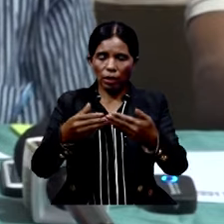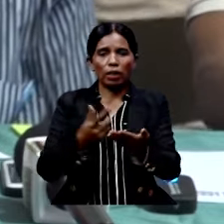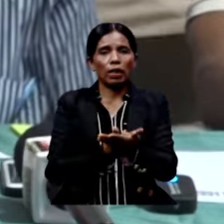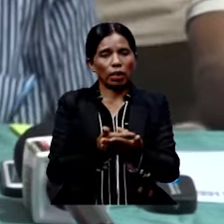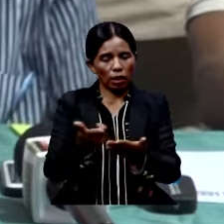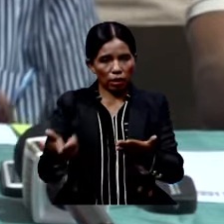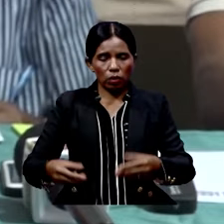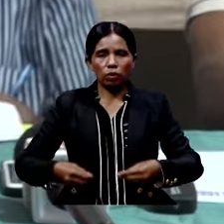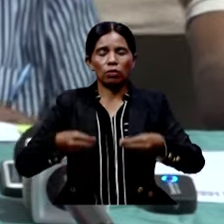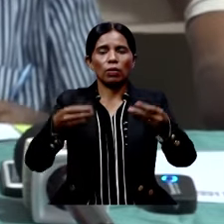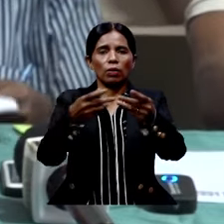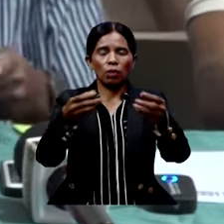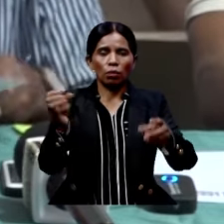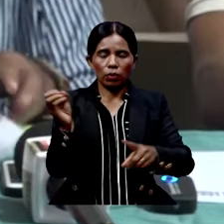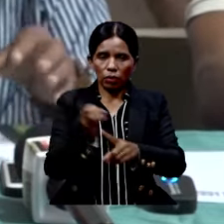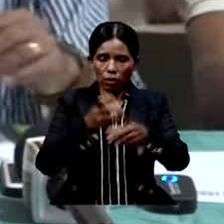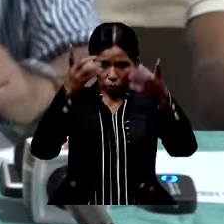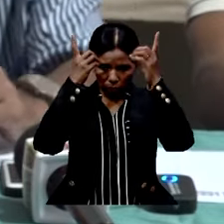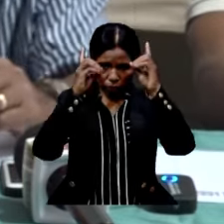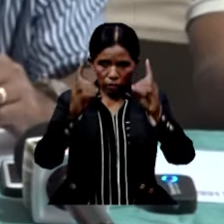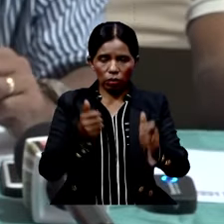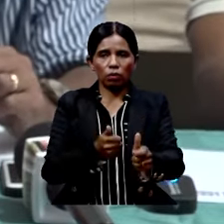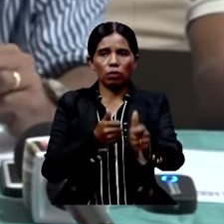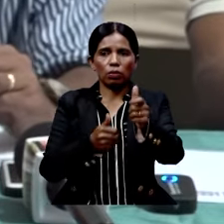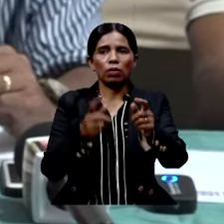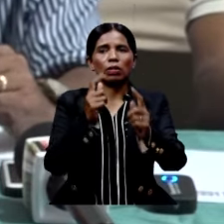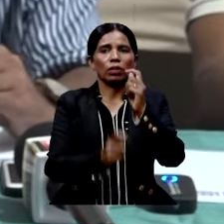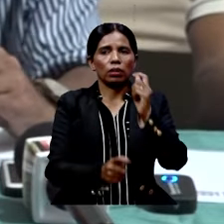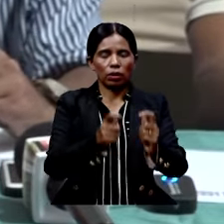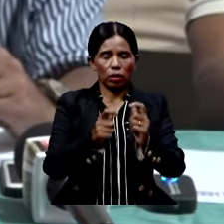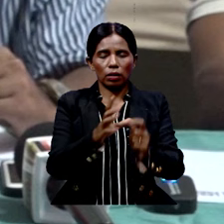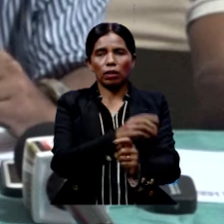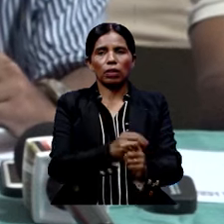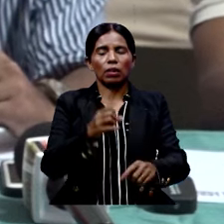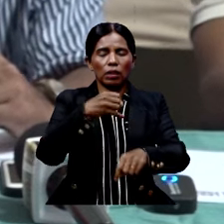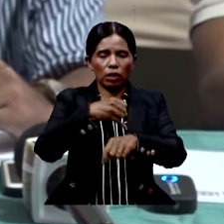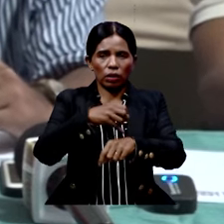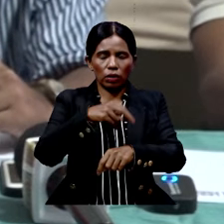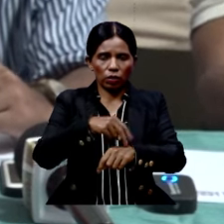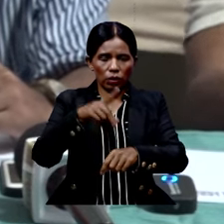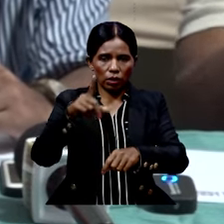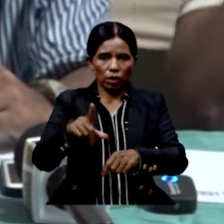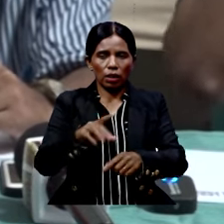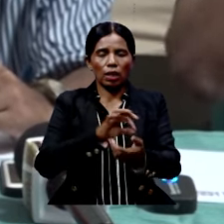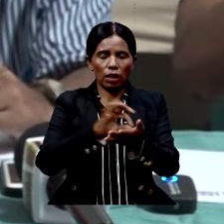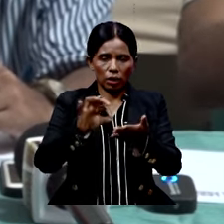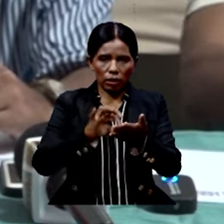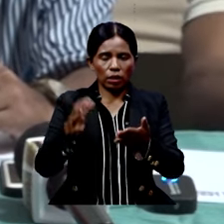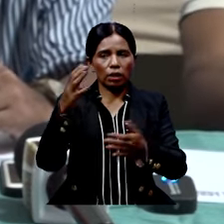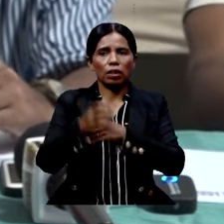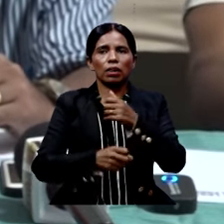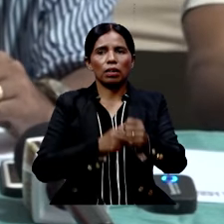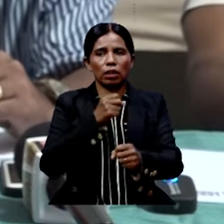rodifo oportunidade, rodi decide, tuir acordo Tribunal Arbitragem Internacional, nebe assina iha